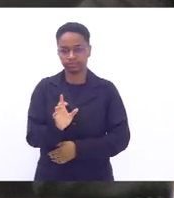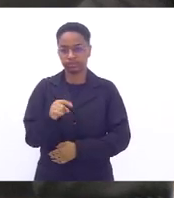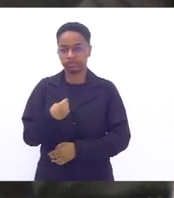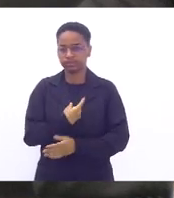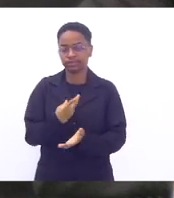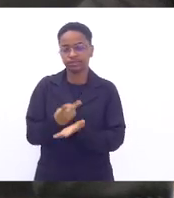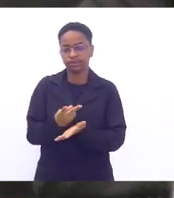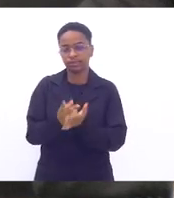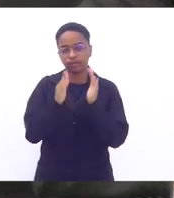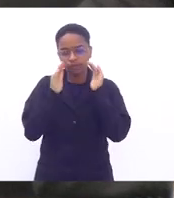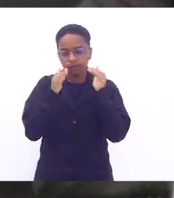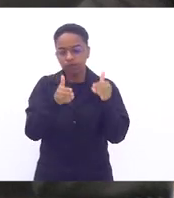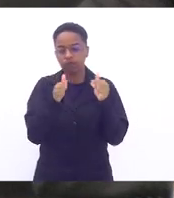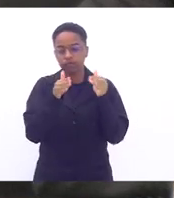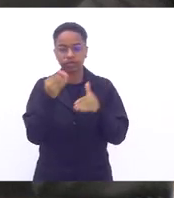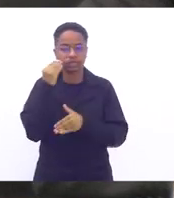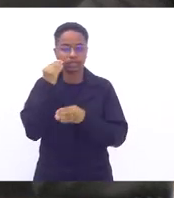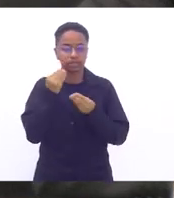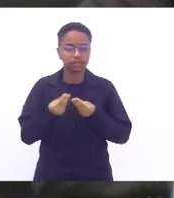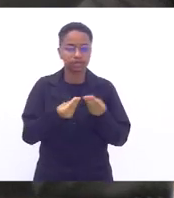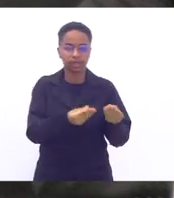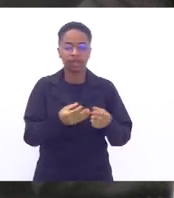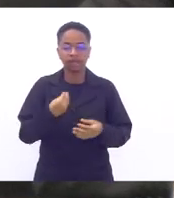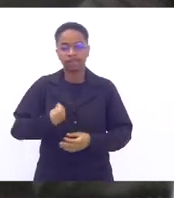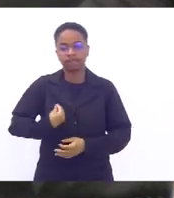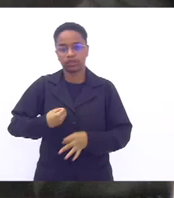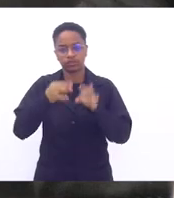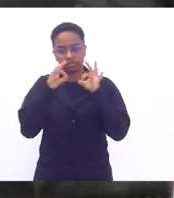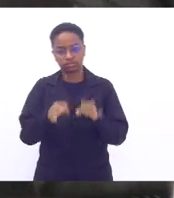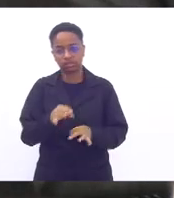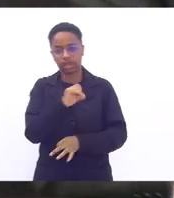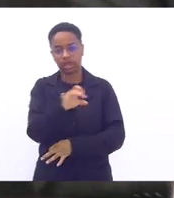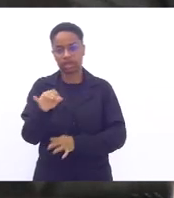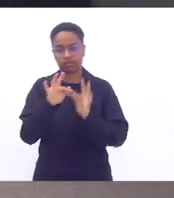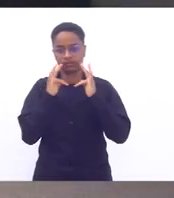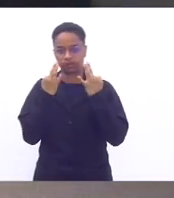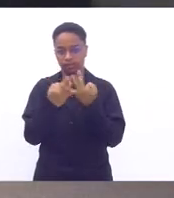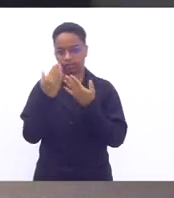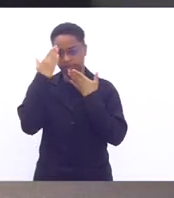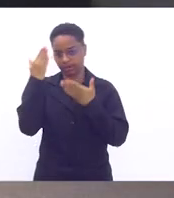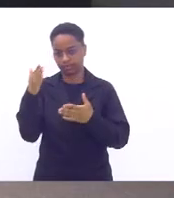essa dignidade chegue a cada família muito obrigado